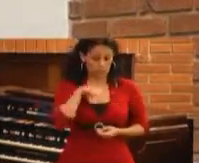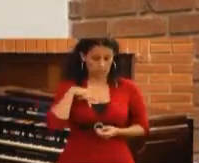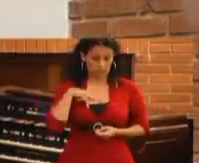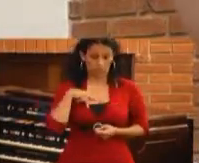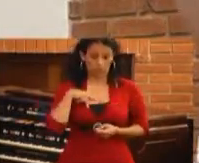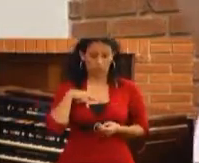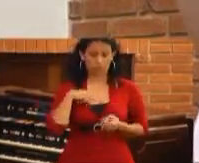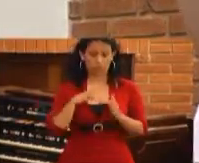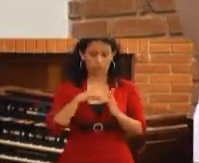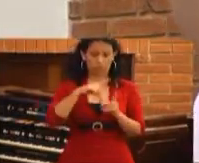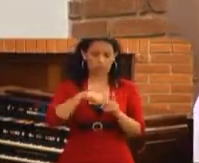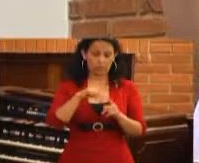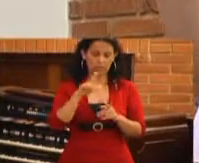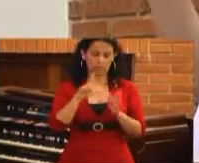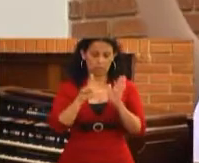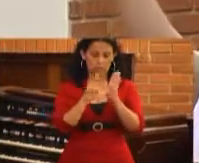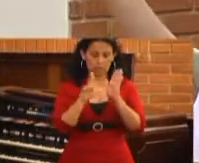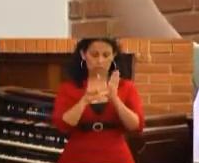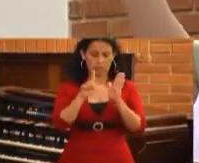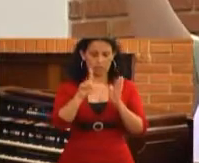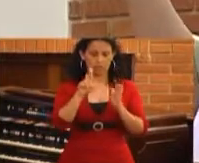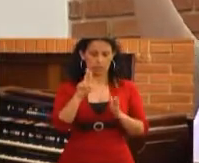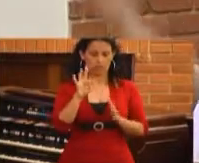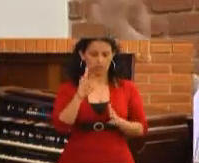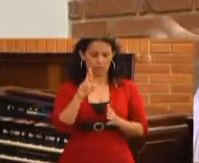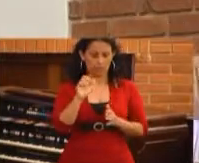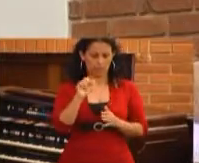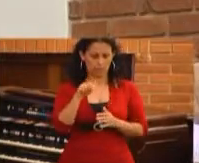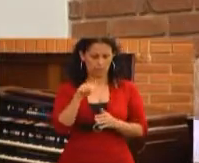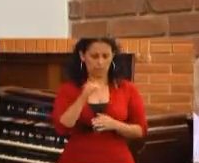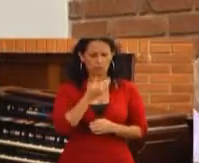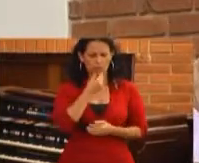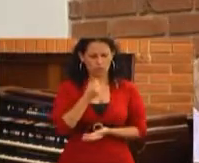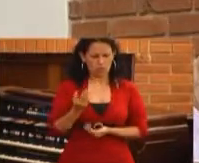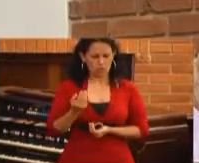que viu dentro da religião e da igreja